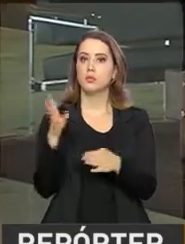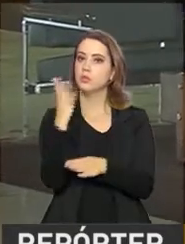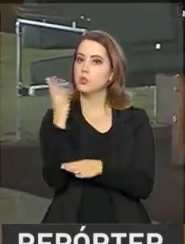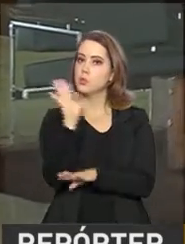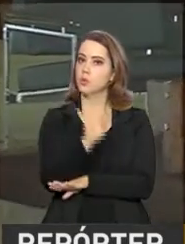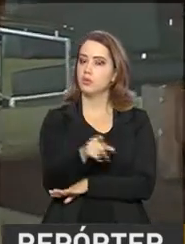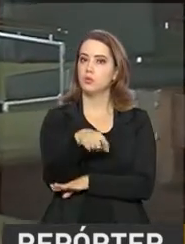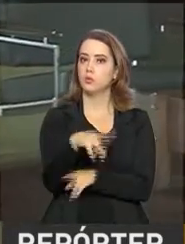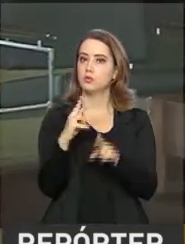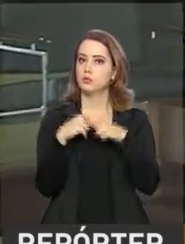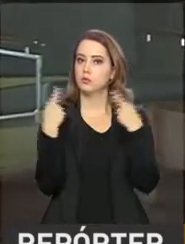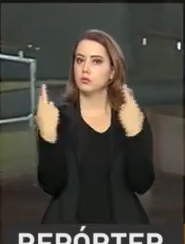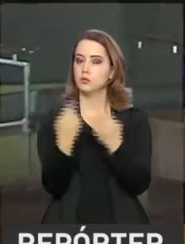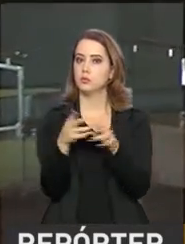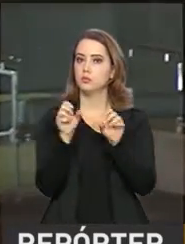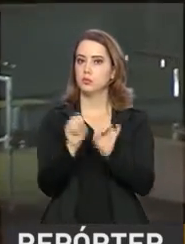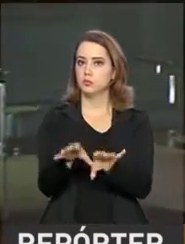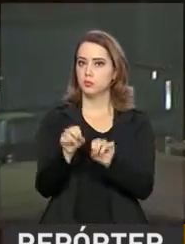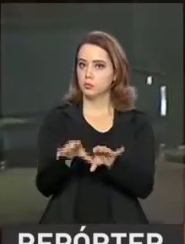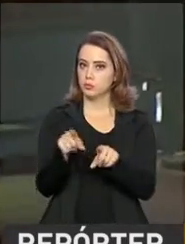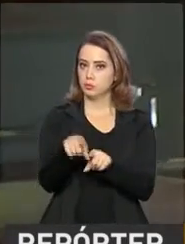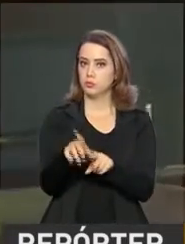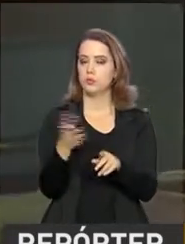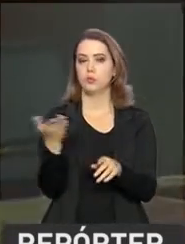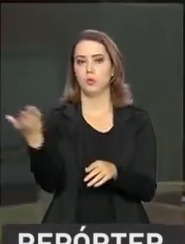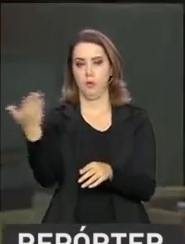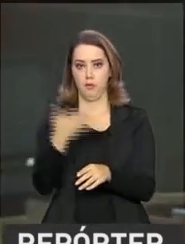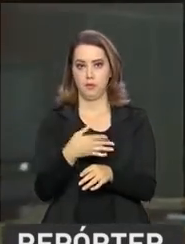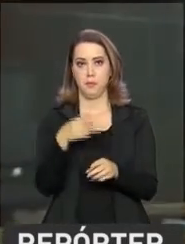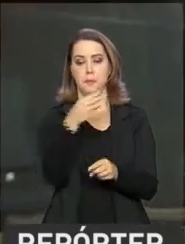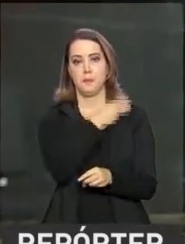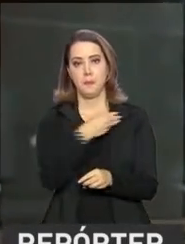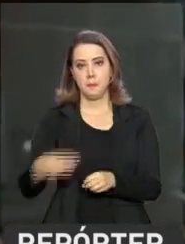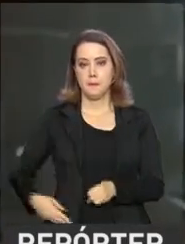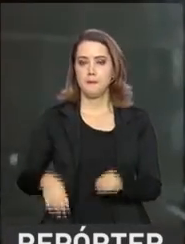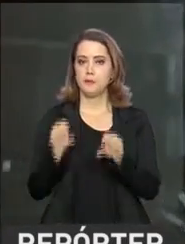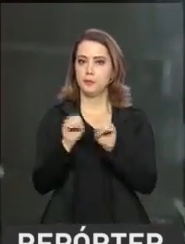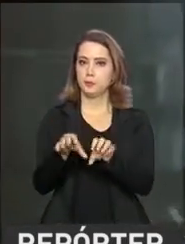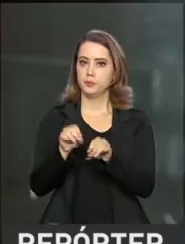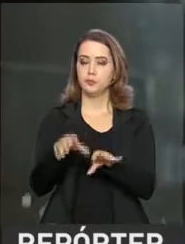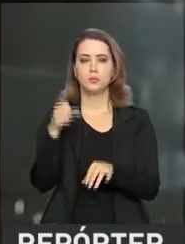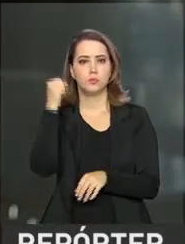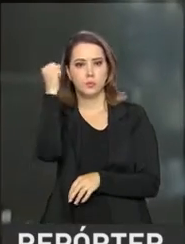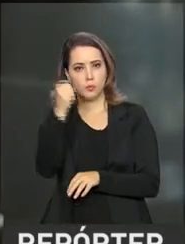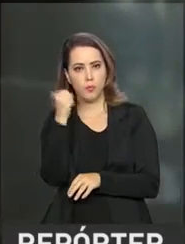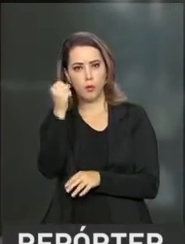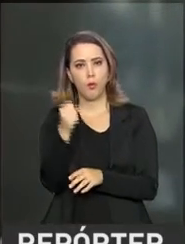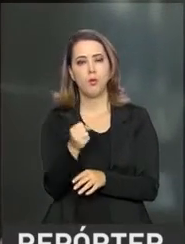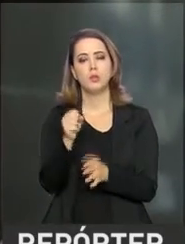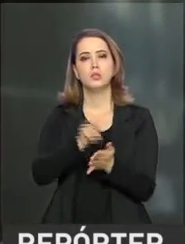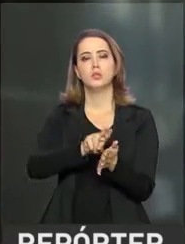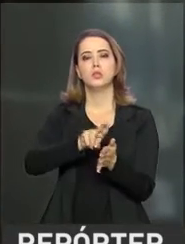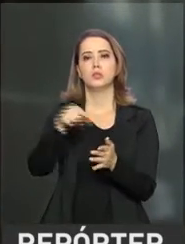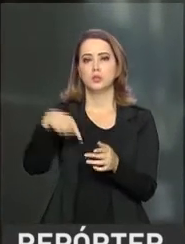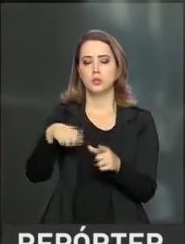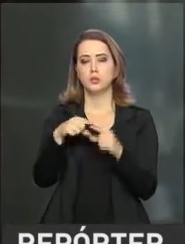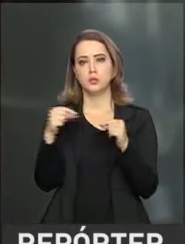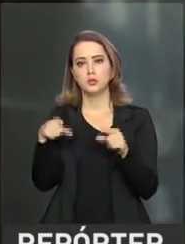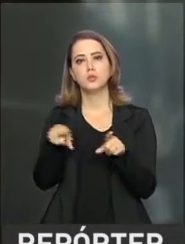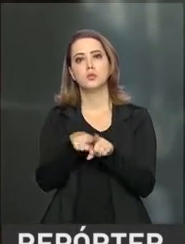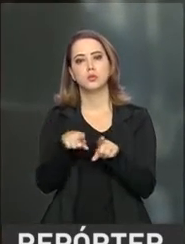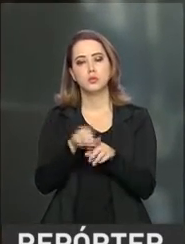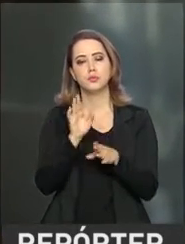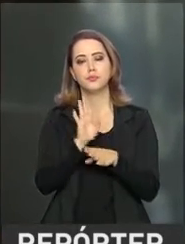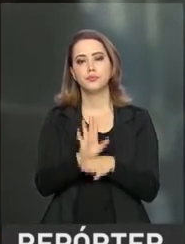ele recebe aqui no palácio do planalto o ministro da educação mendonça filho o senador cristovam buarque assessora parlamentar denise